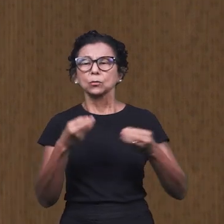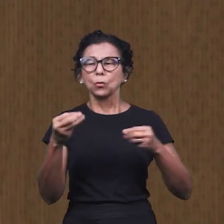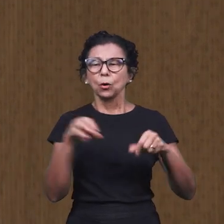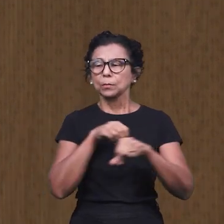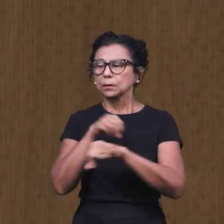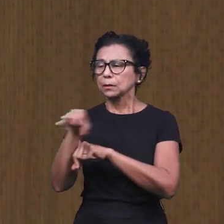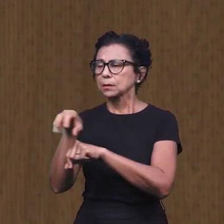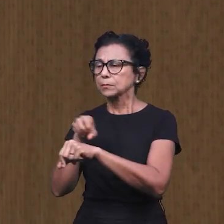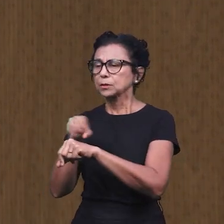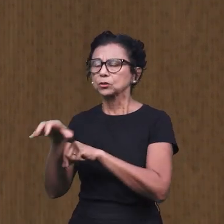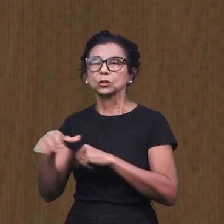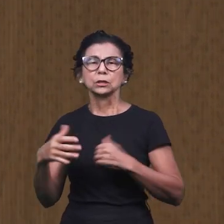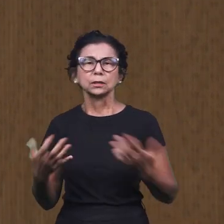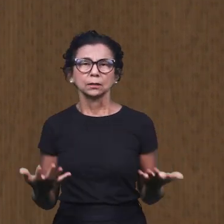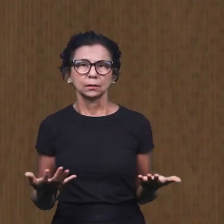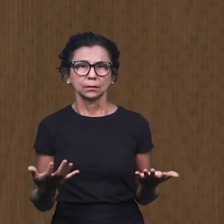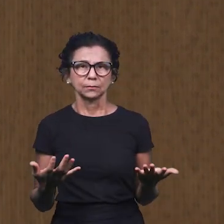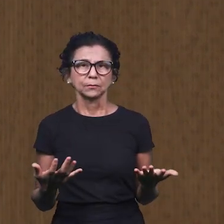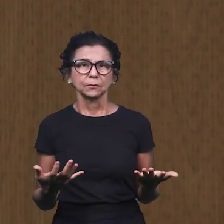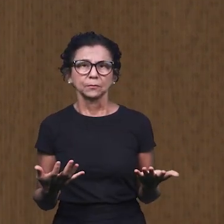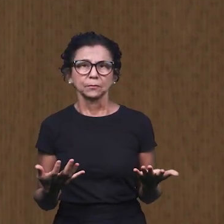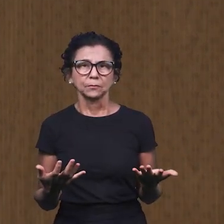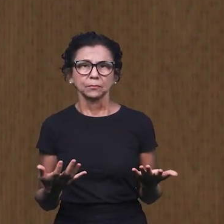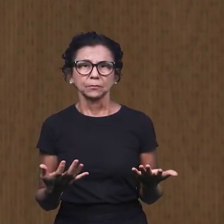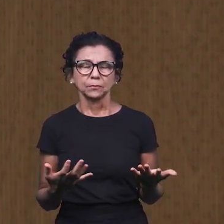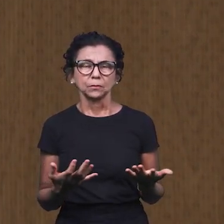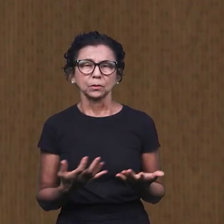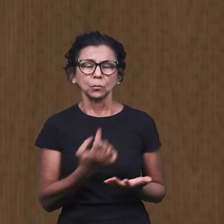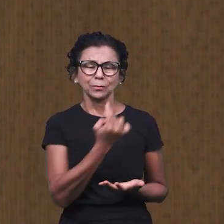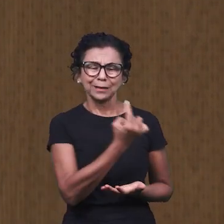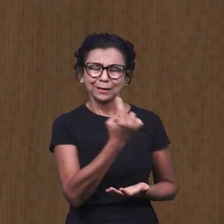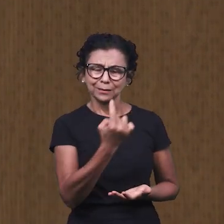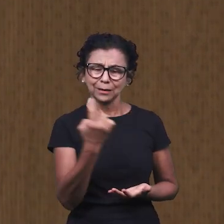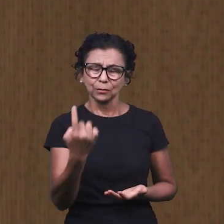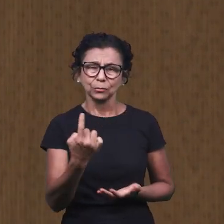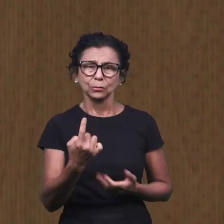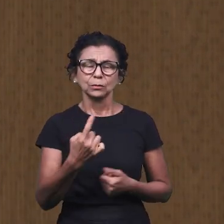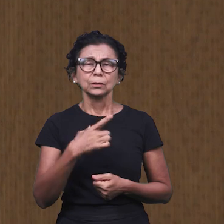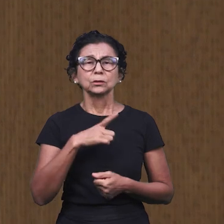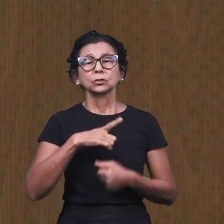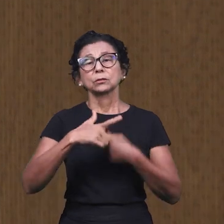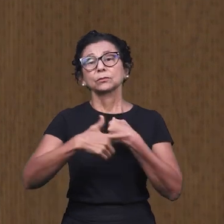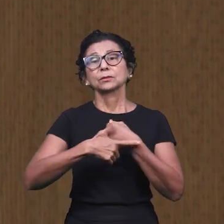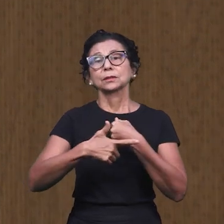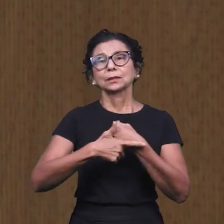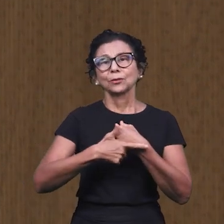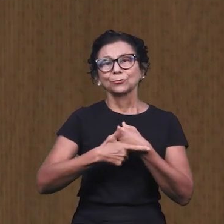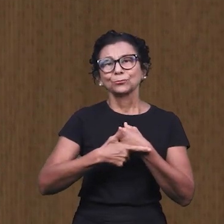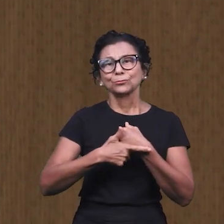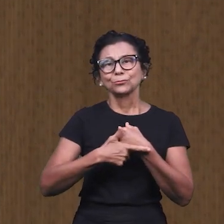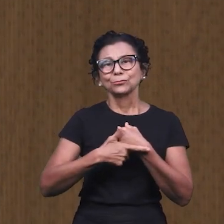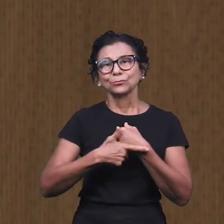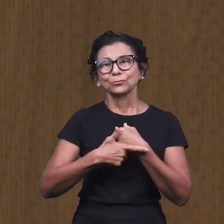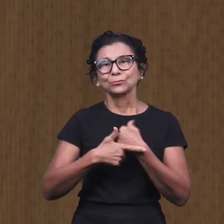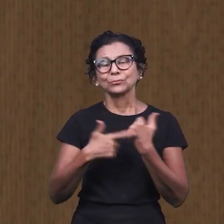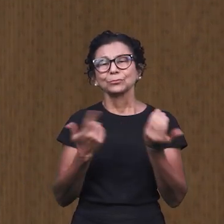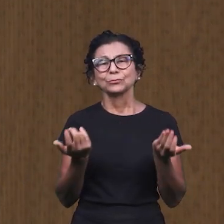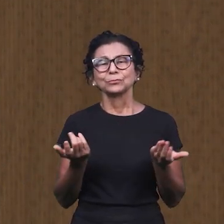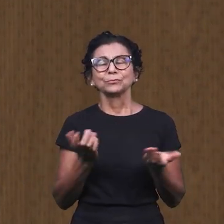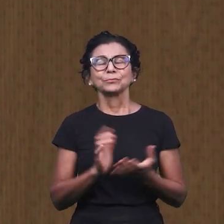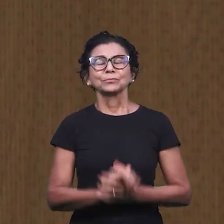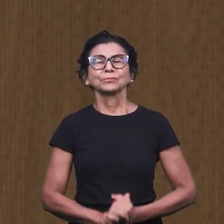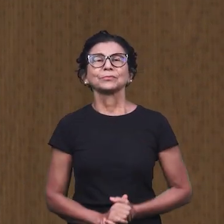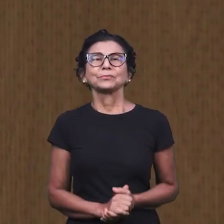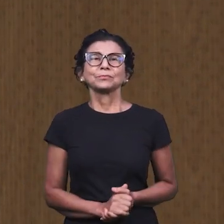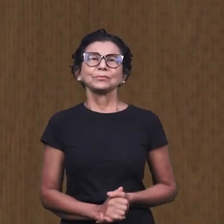uma coisa ultrapassada, que envolve muito custo, né? E nós, a TV Manaim, ela está na TV